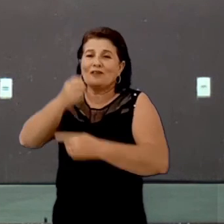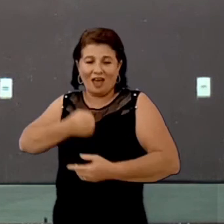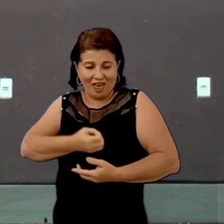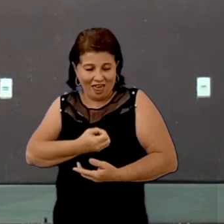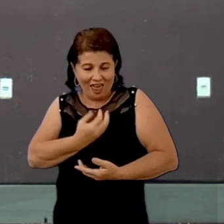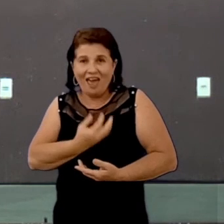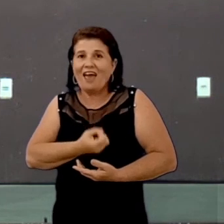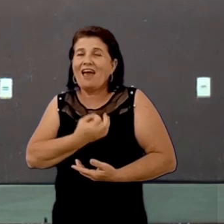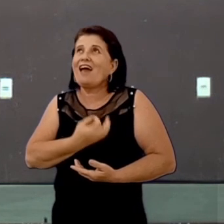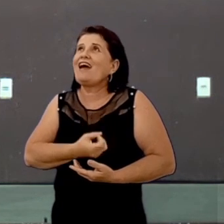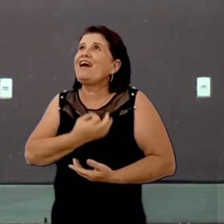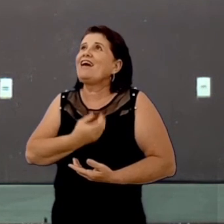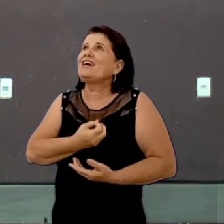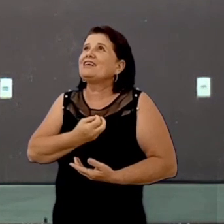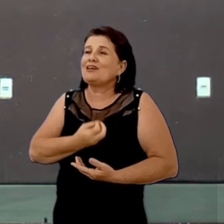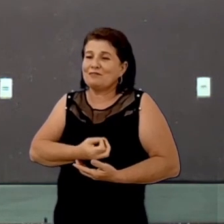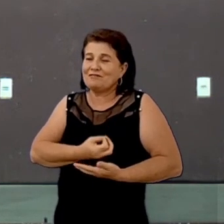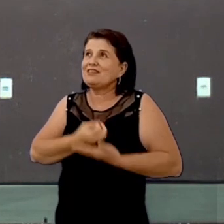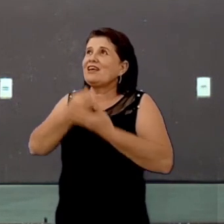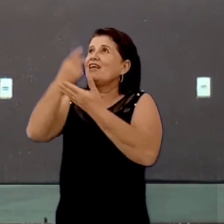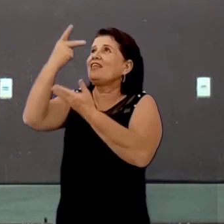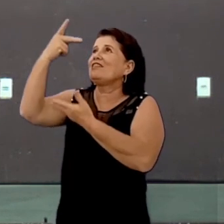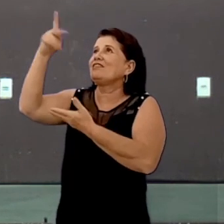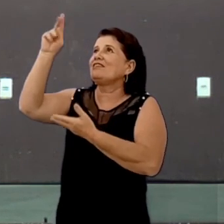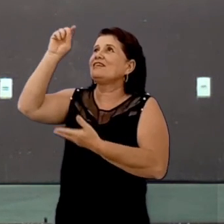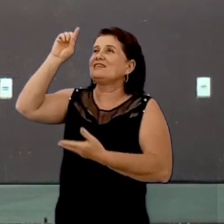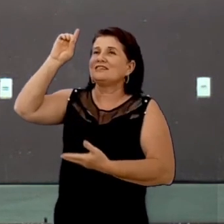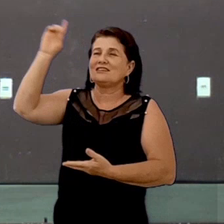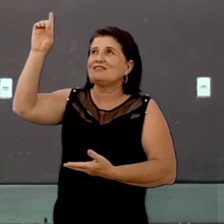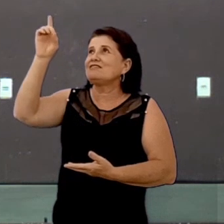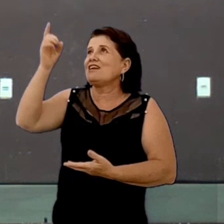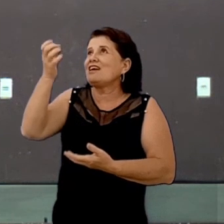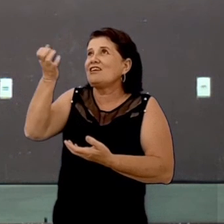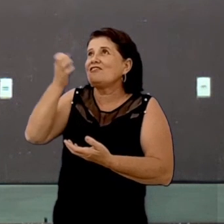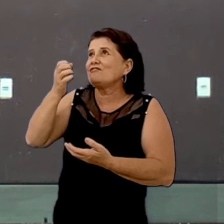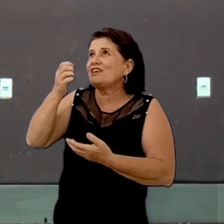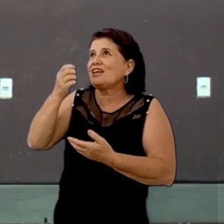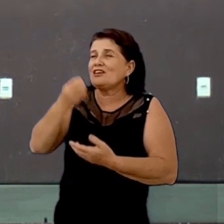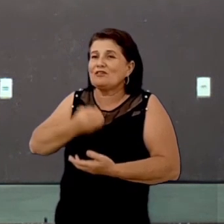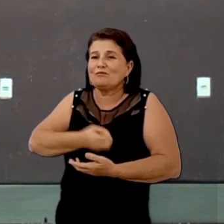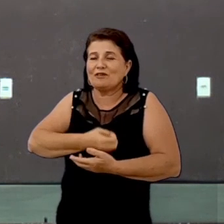vida, porque ela é tua. Eu não quero uma vida longa,